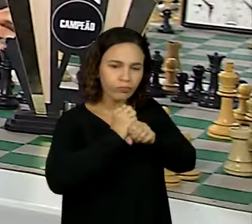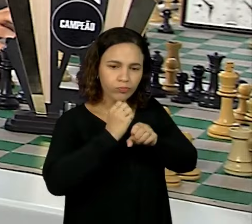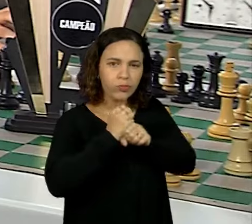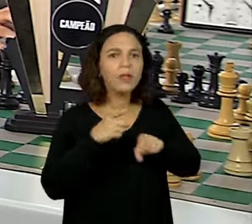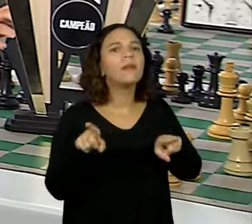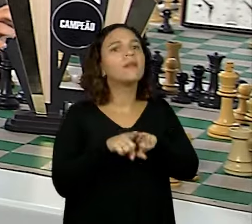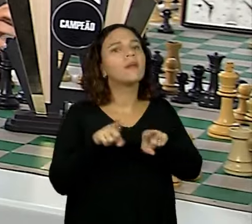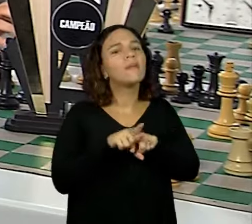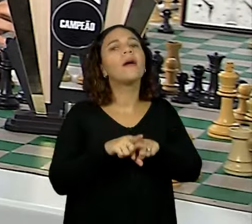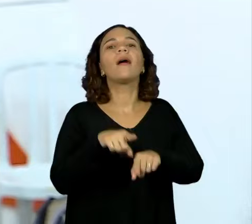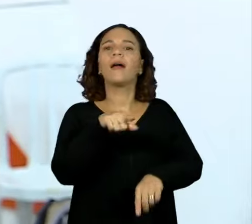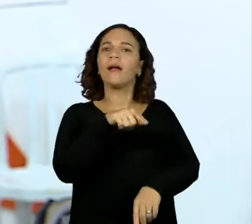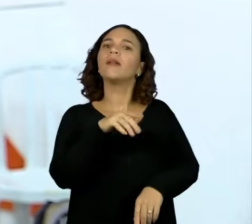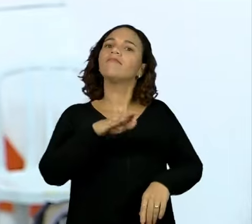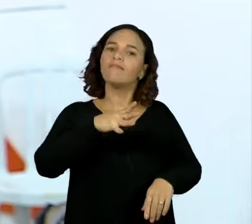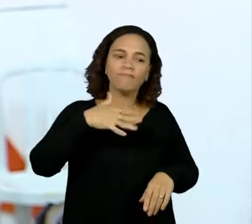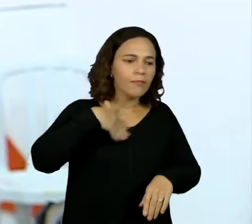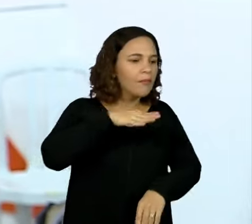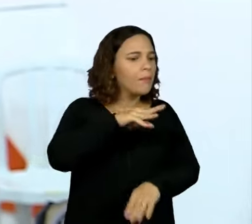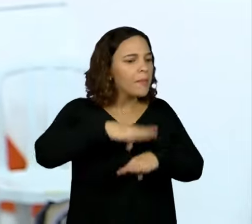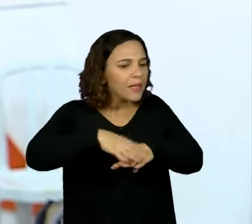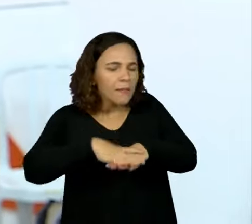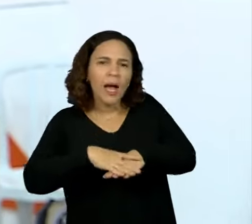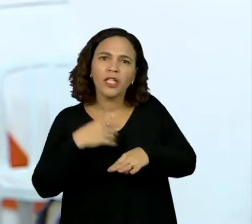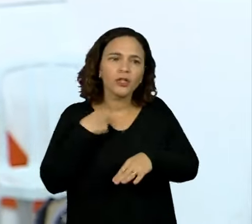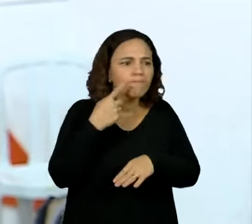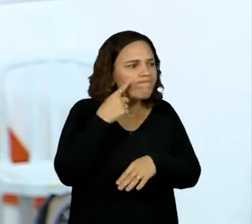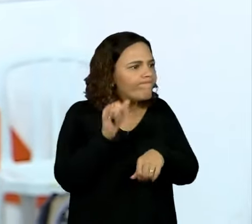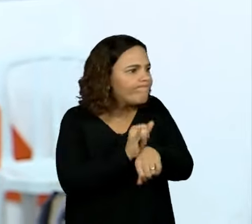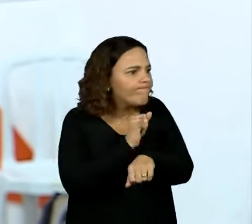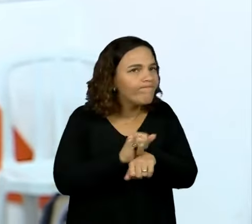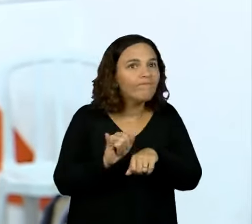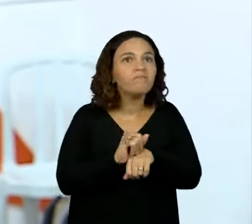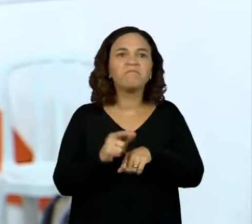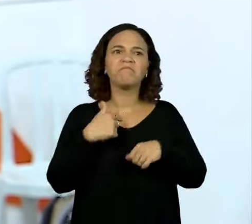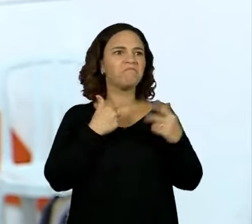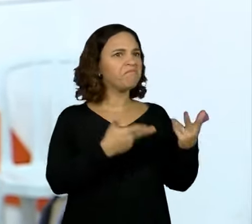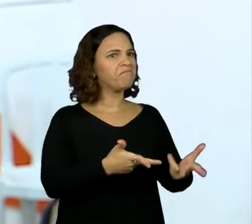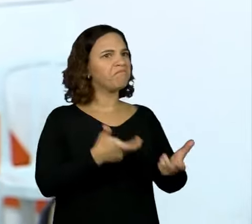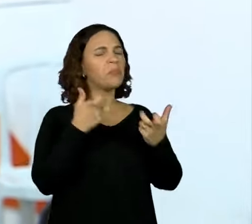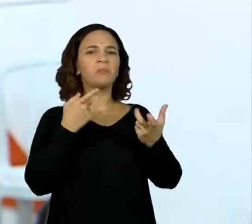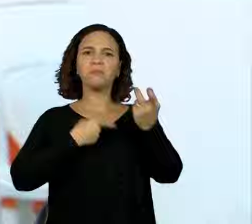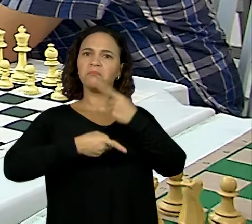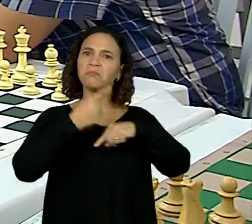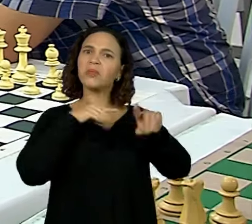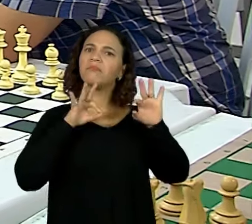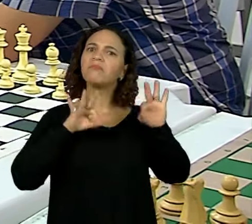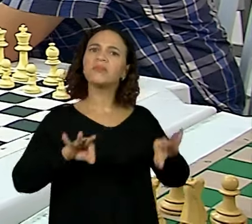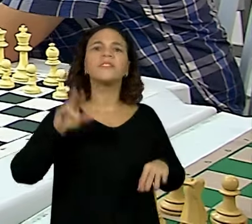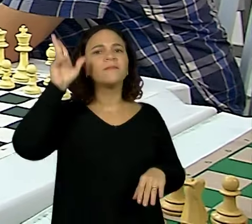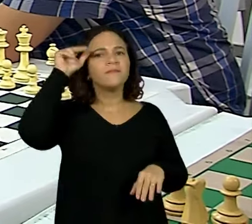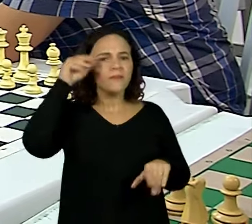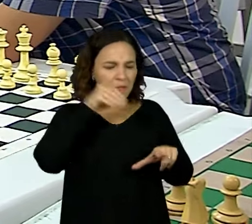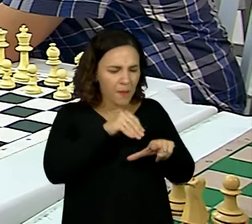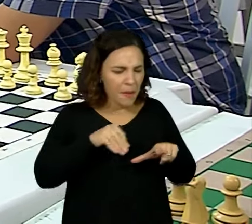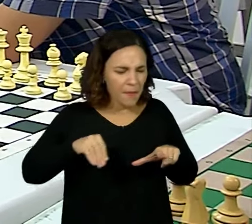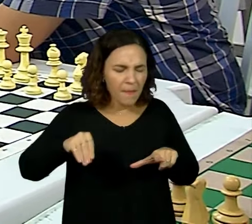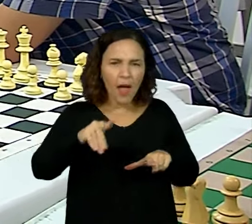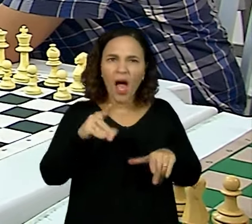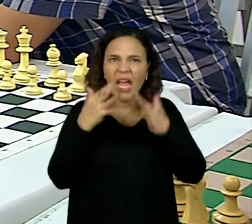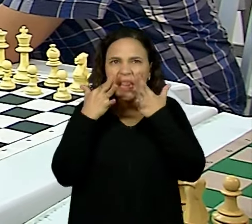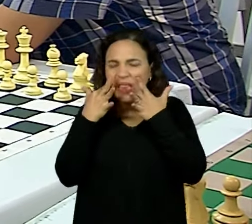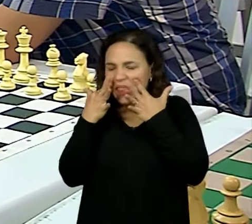também nas aulas de matemática. E com o xadrez a gente vê a transformação grande que passa sobre ele, porque ele fica ali bem atento, bem